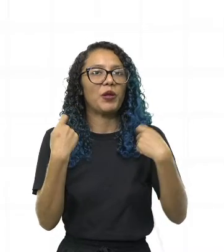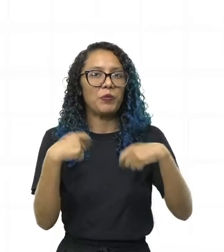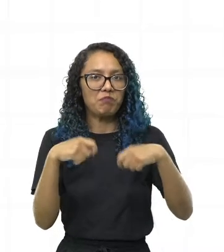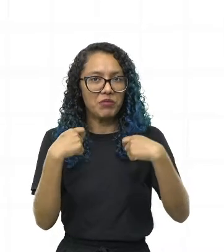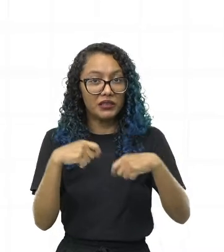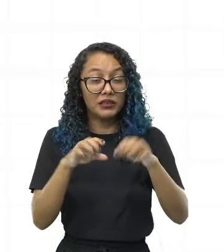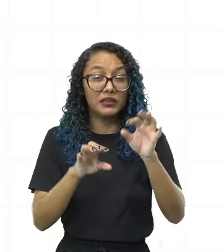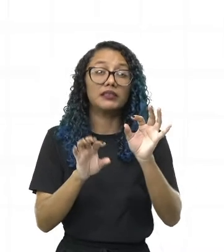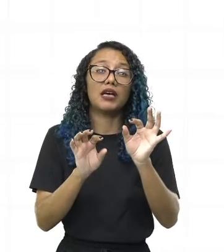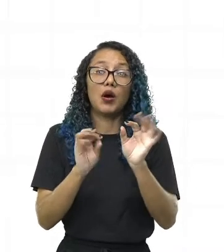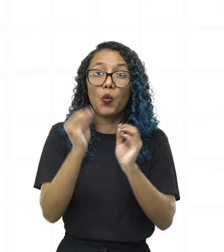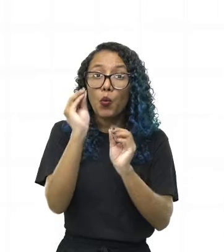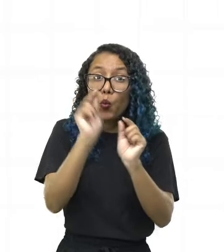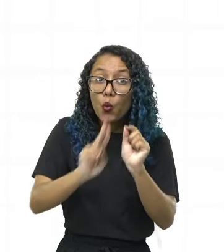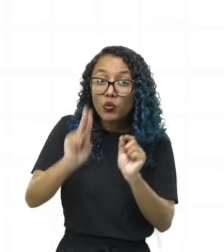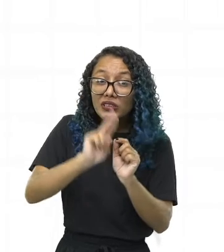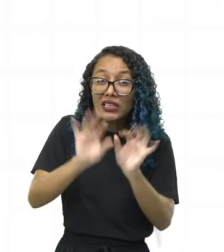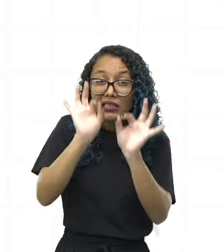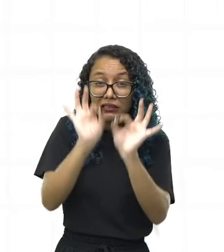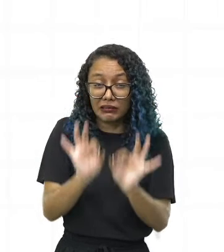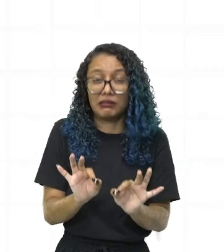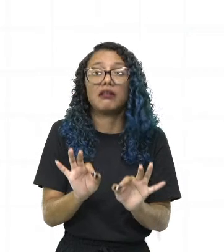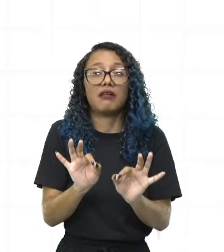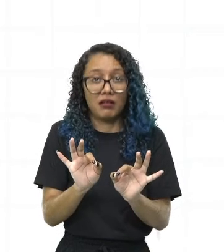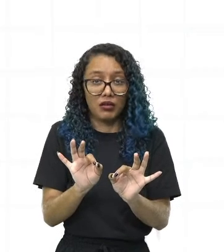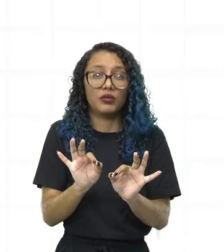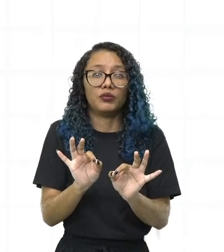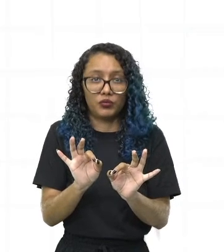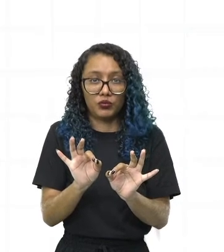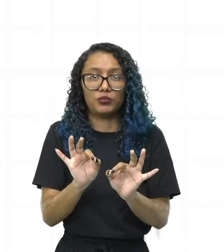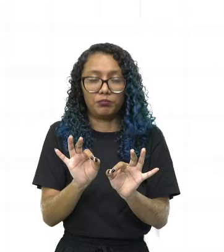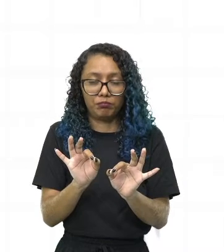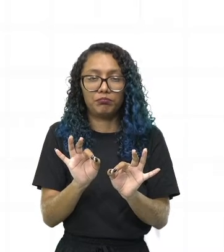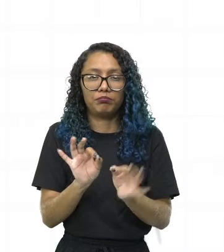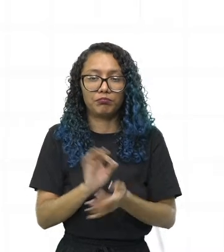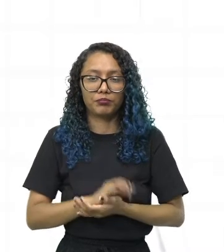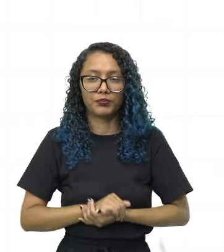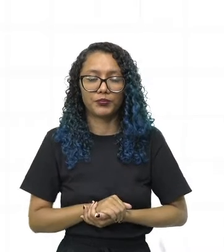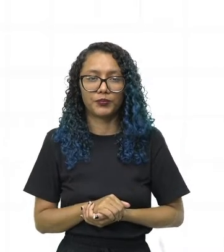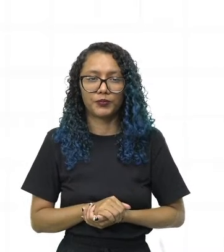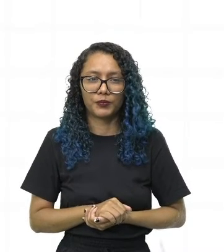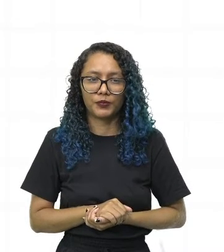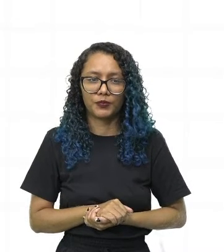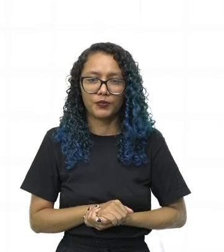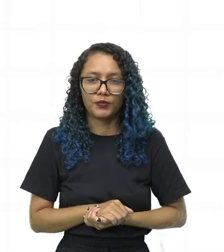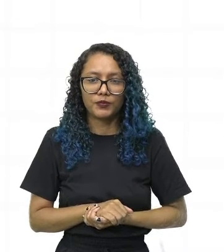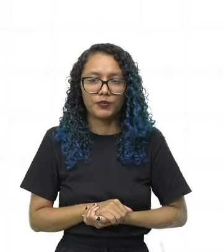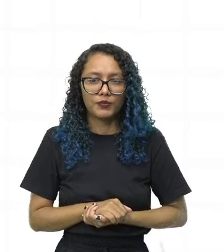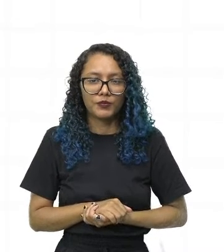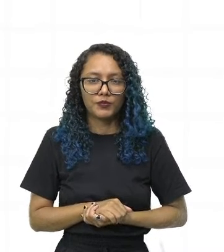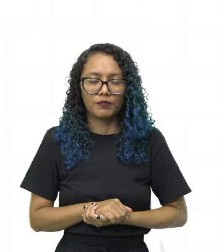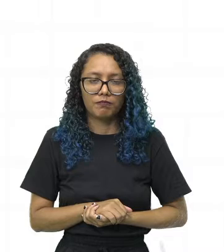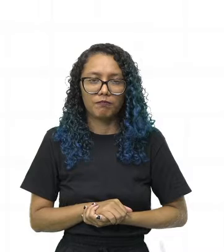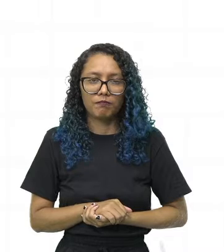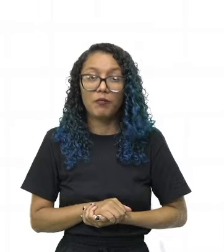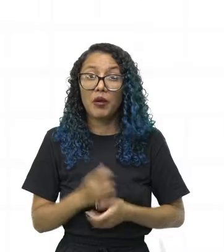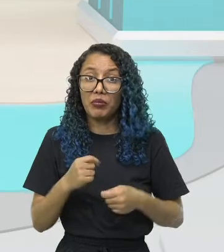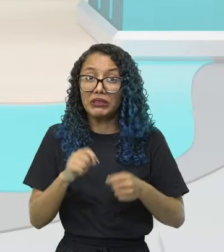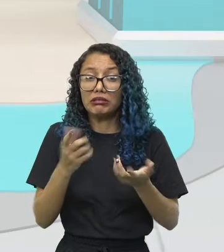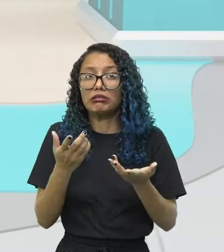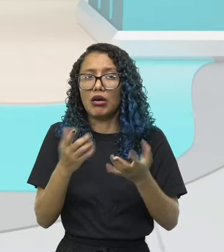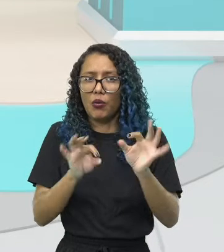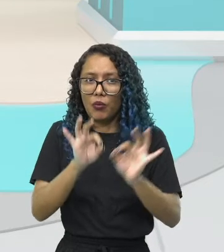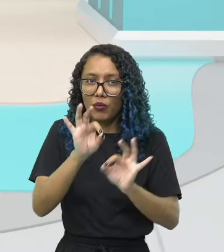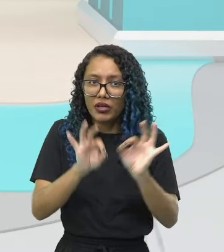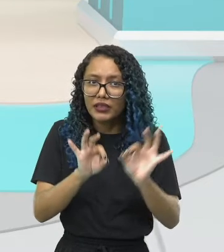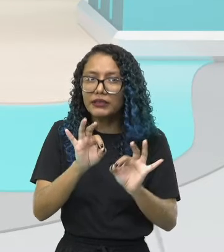ser empregado de forma, né, de forma simples, né,